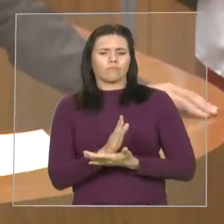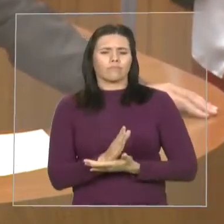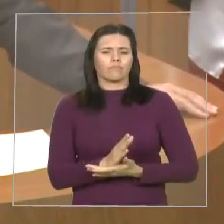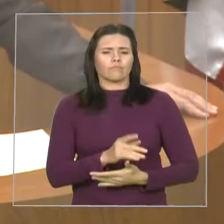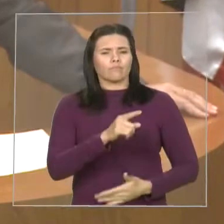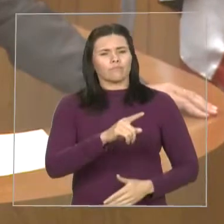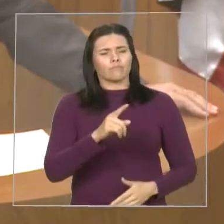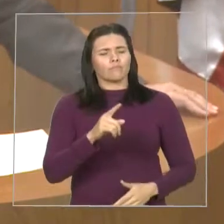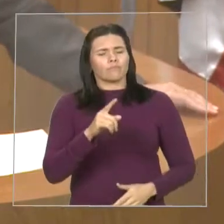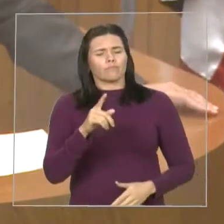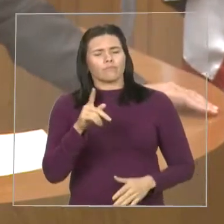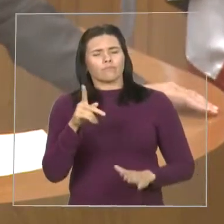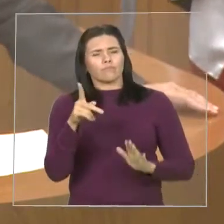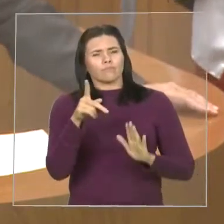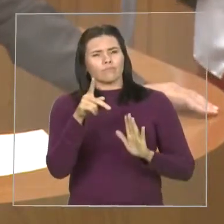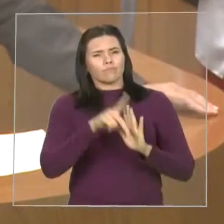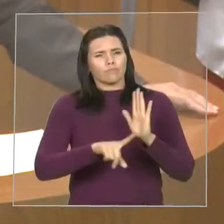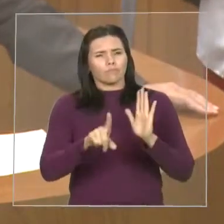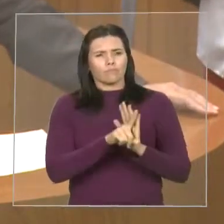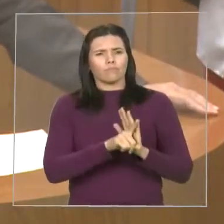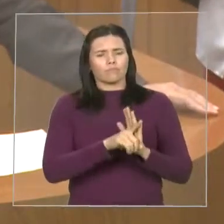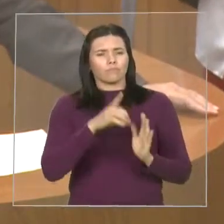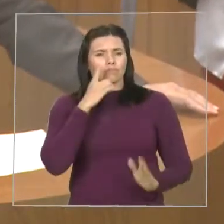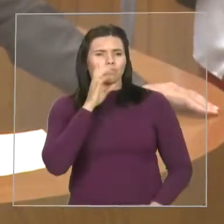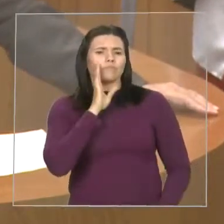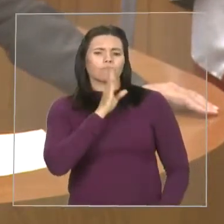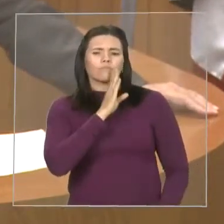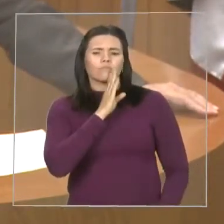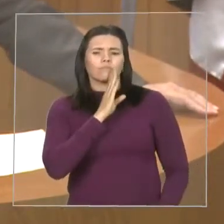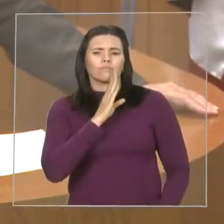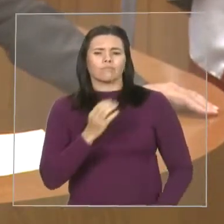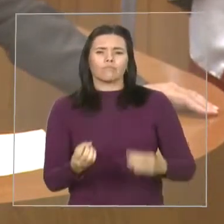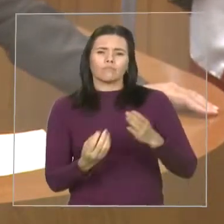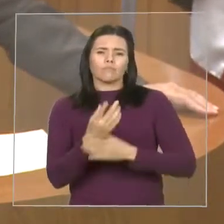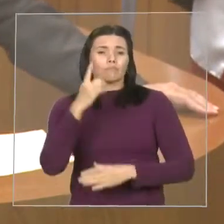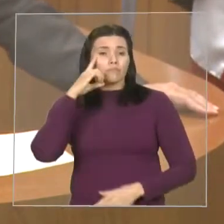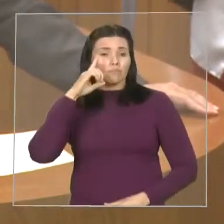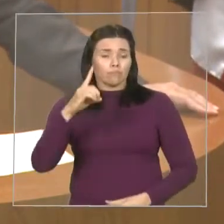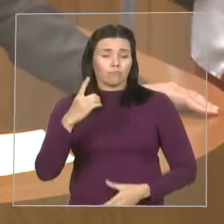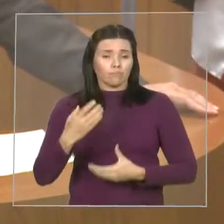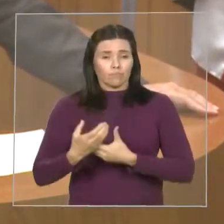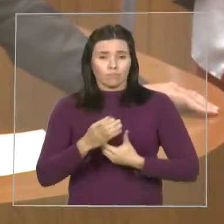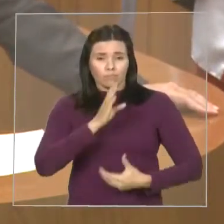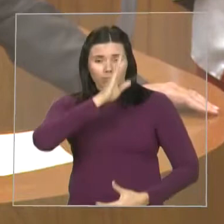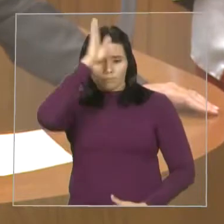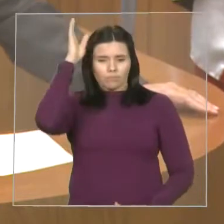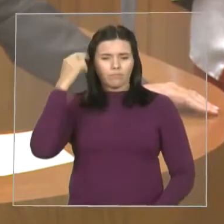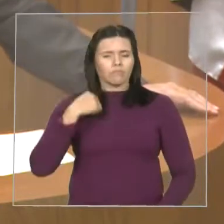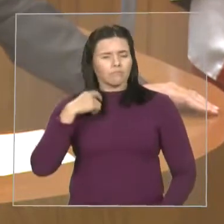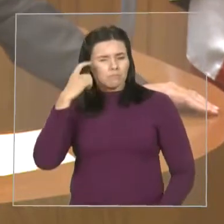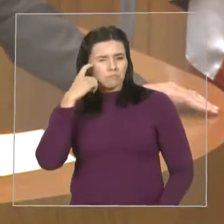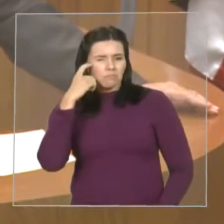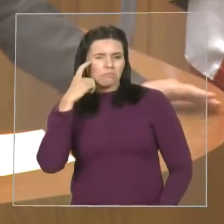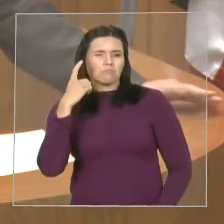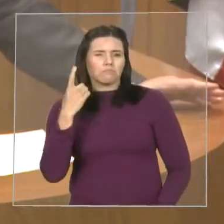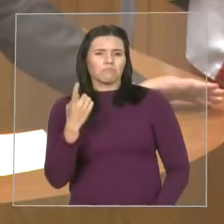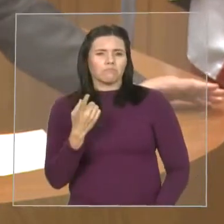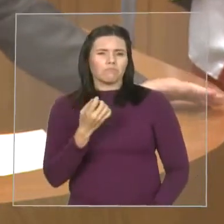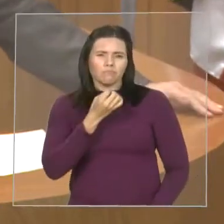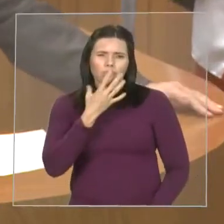Bombeiro, é simbólico, talvez seja uma homenagem singela, é o